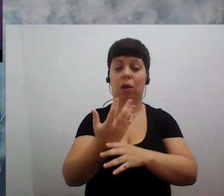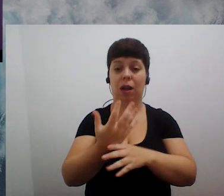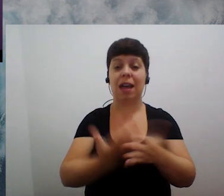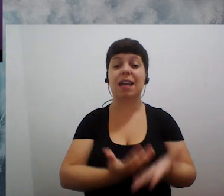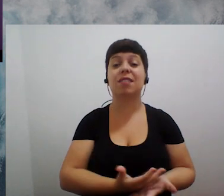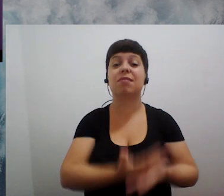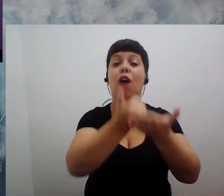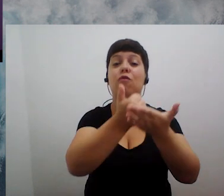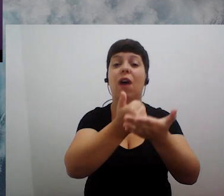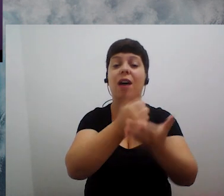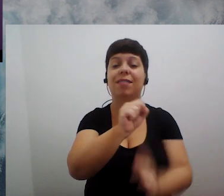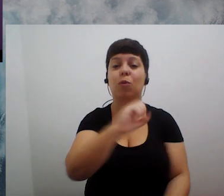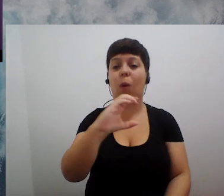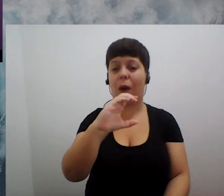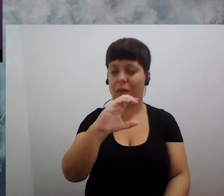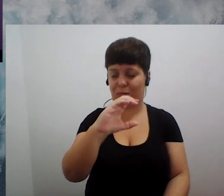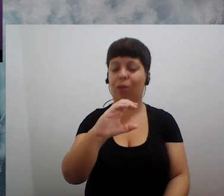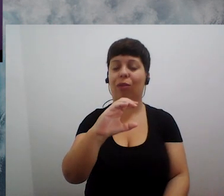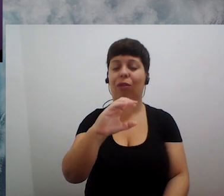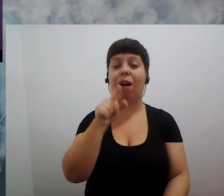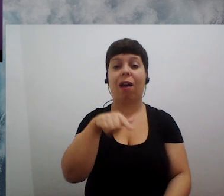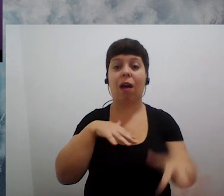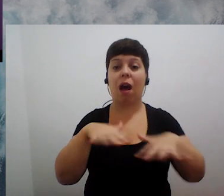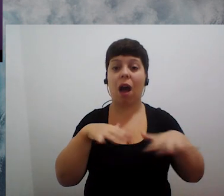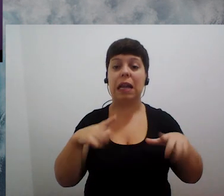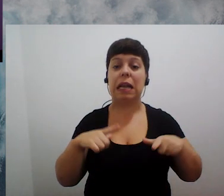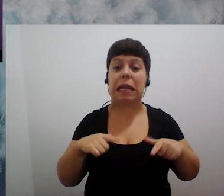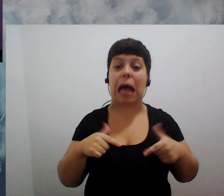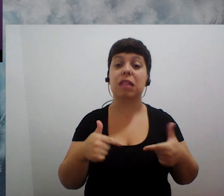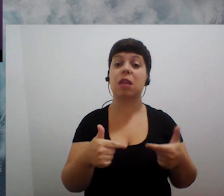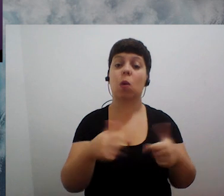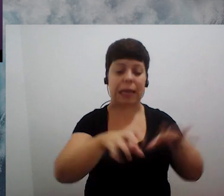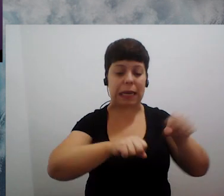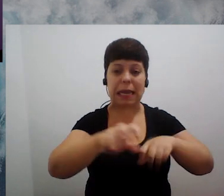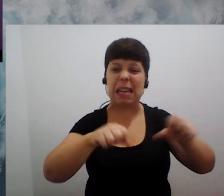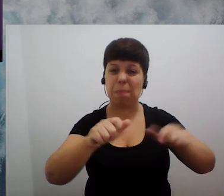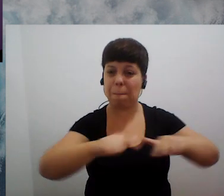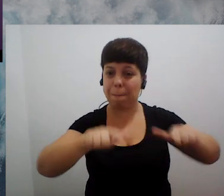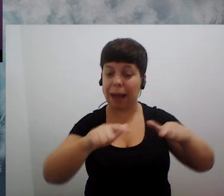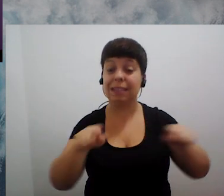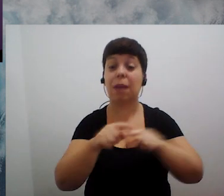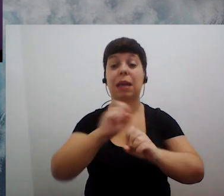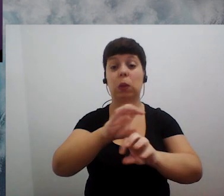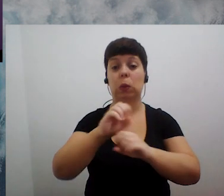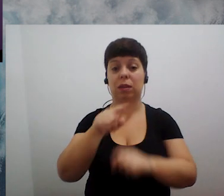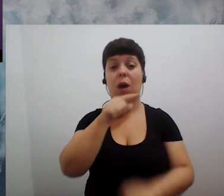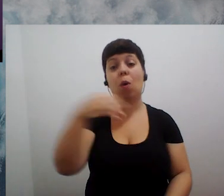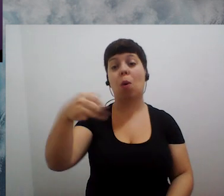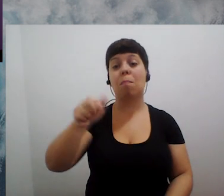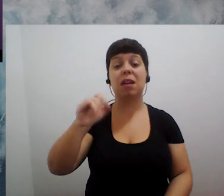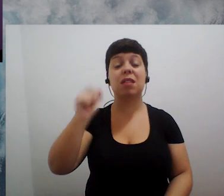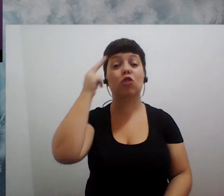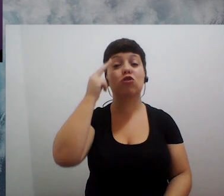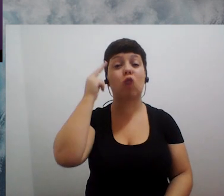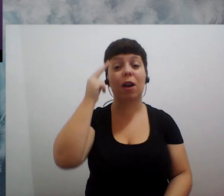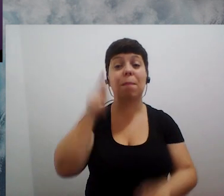fundou o movimento Salvemos São Conrado, né, um movimento de ações de limpeza e educação ambiental. Marcelo sonha